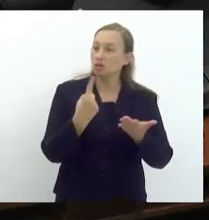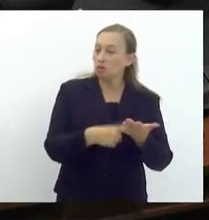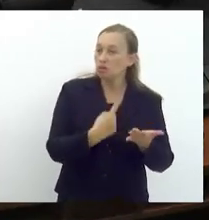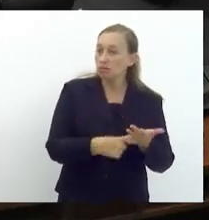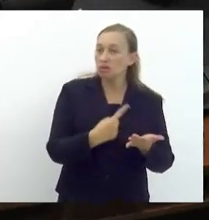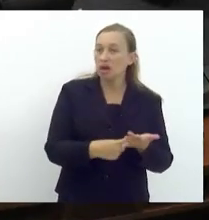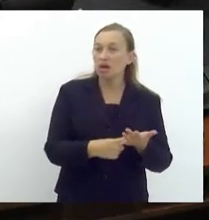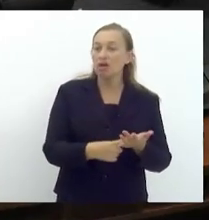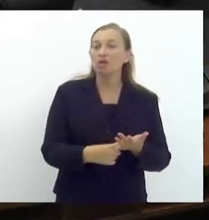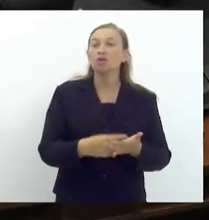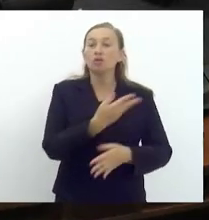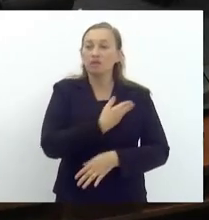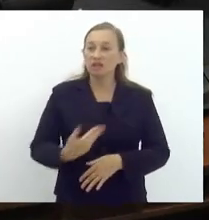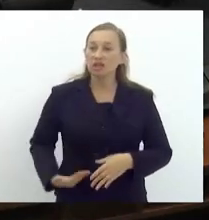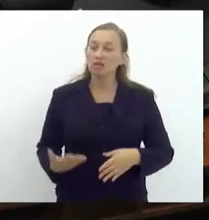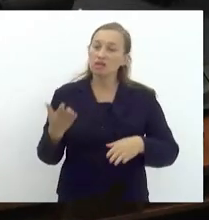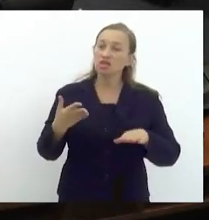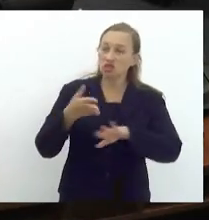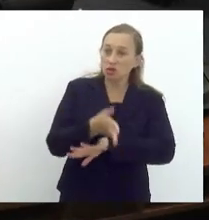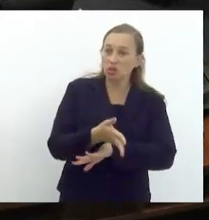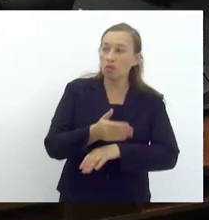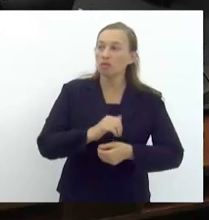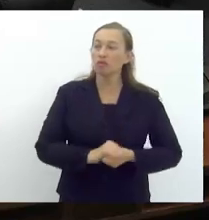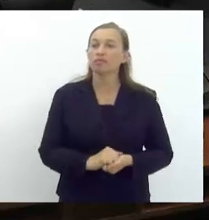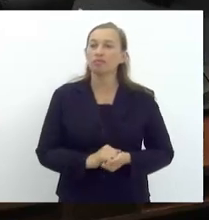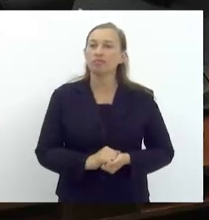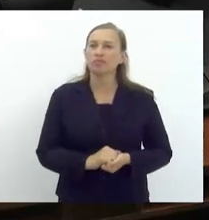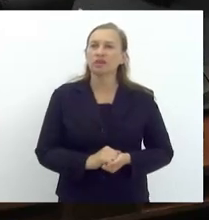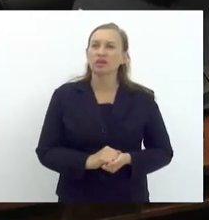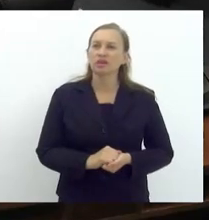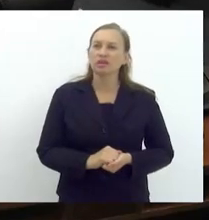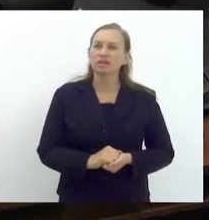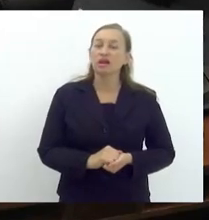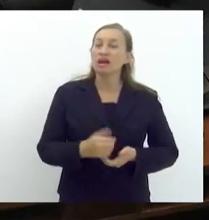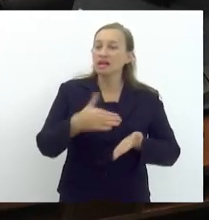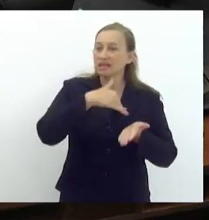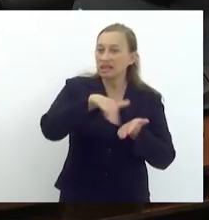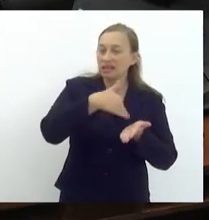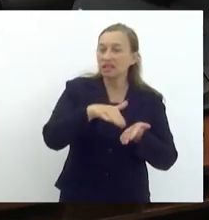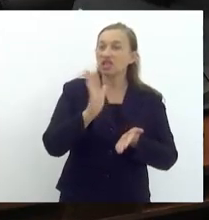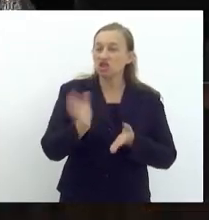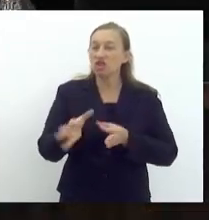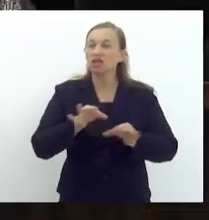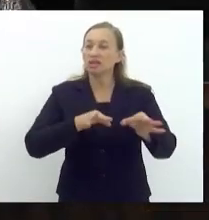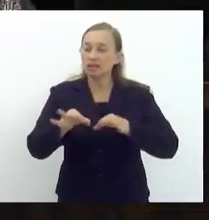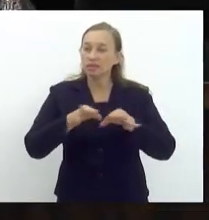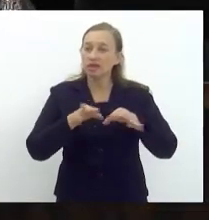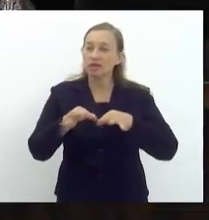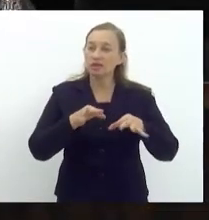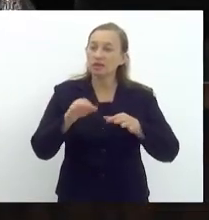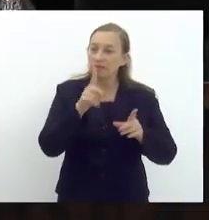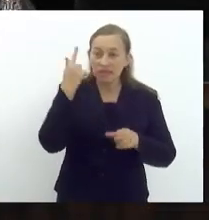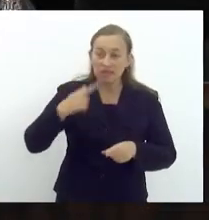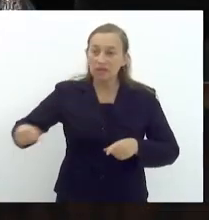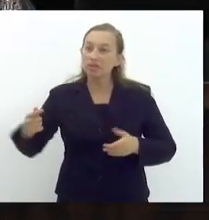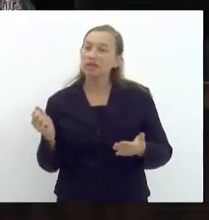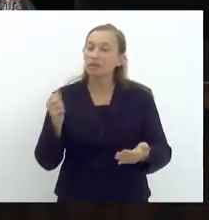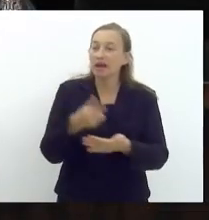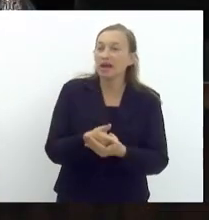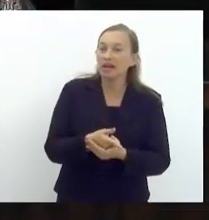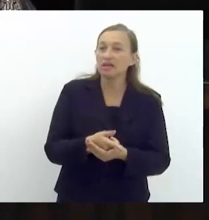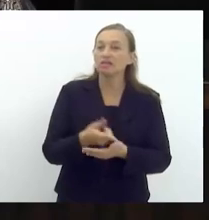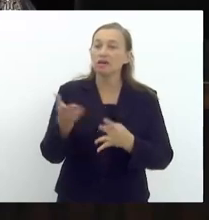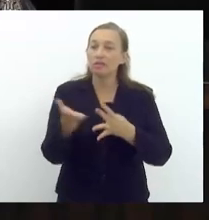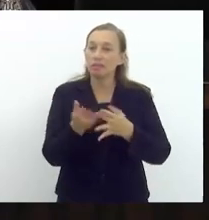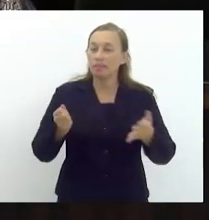com o governador assim que ele chegou e a secretaria Já tá trabalhando para essa próxima semana tá pagando mais uma parcela